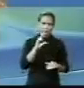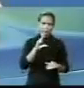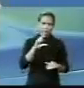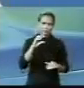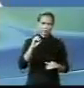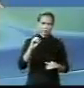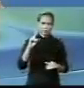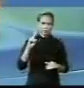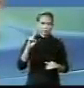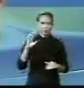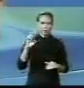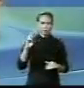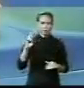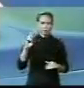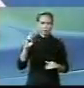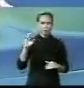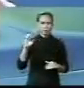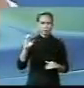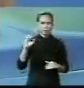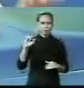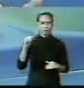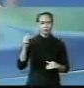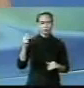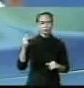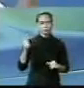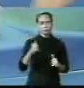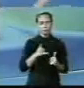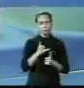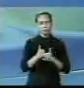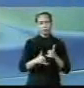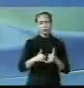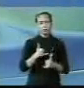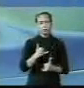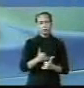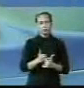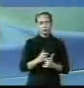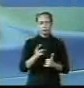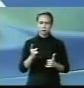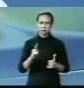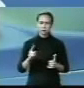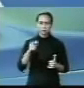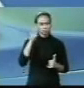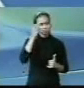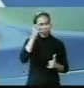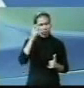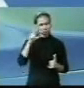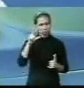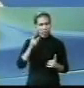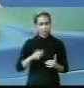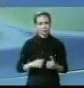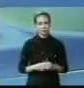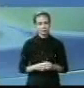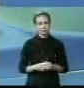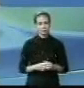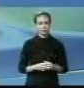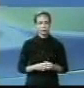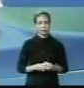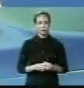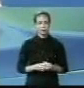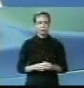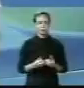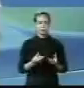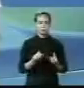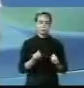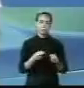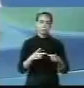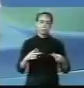de fofoca, de imagens que não devem ser vistas. Então, assim, uma série de coisas o administrador de